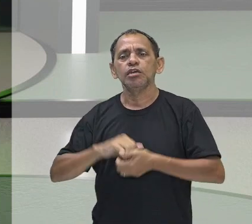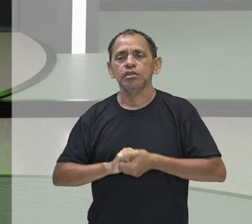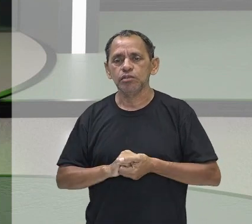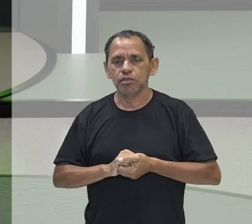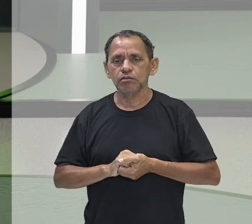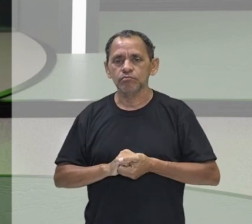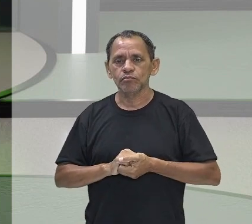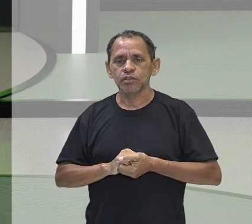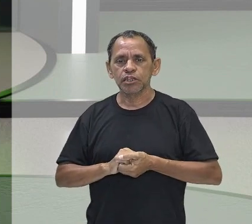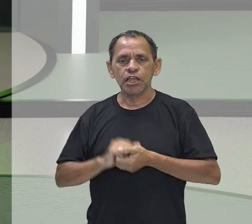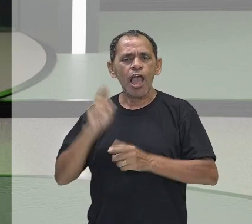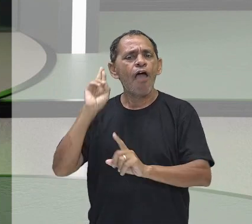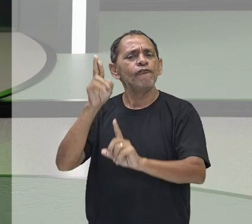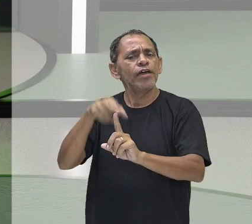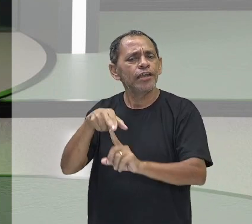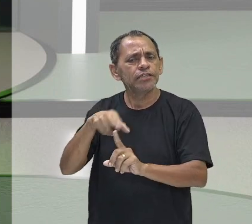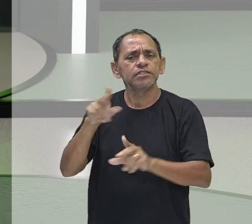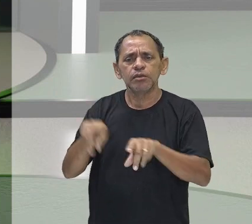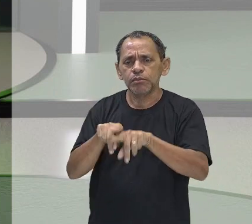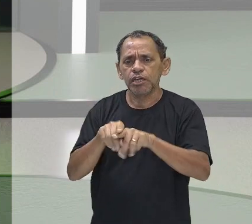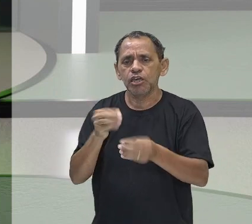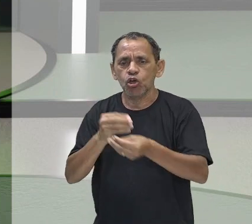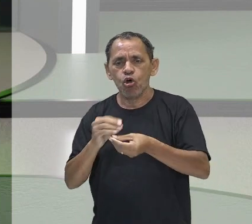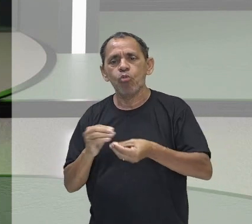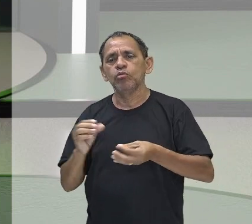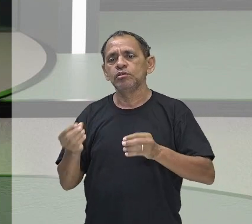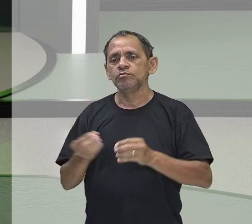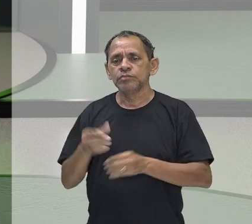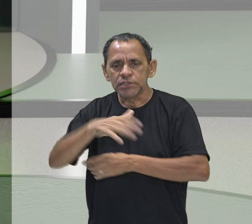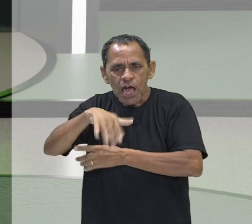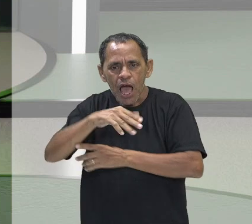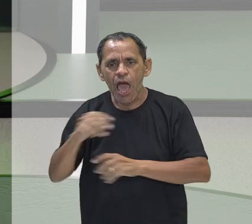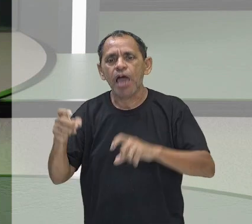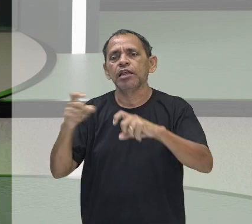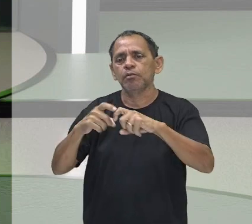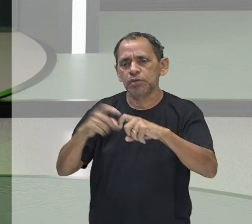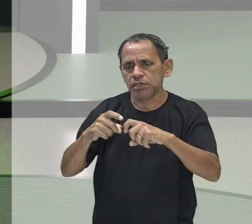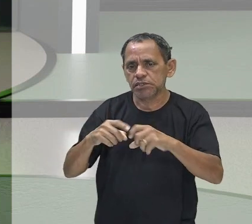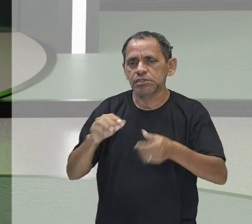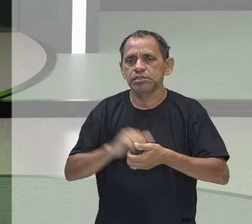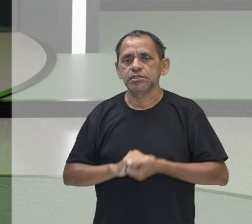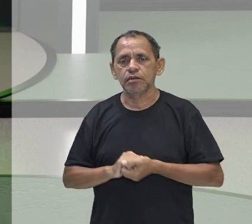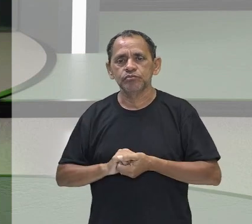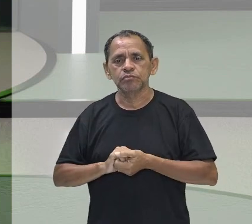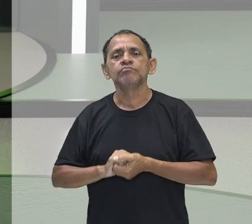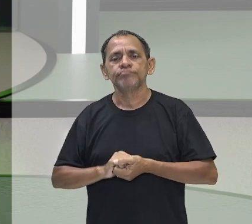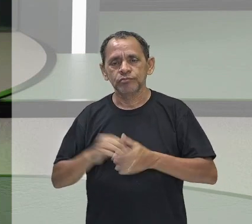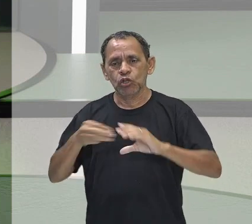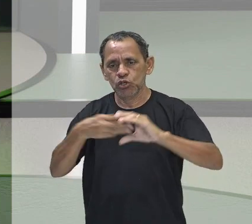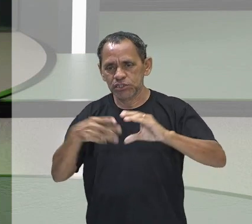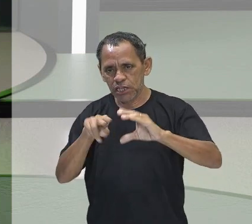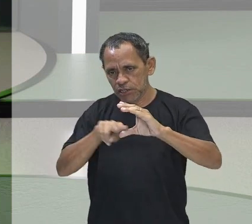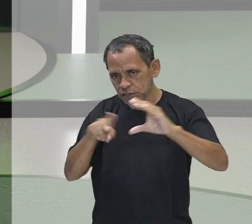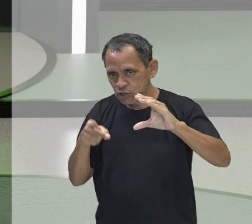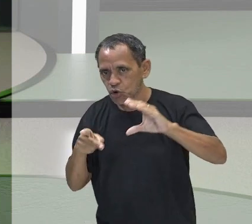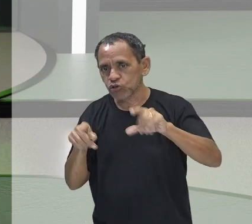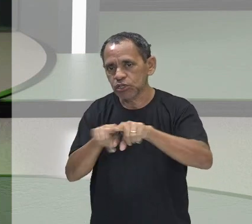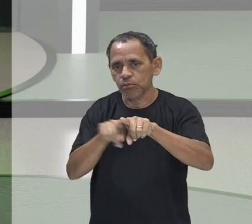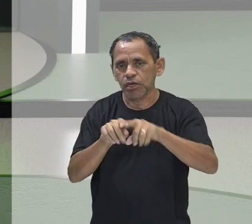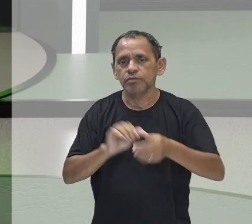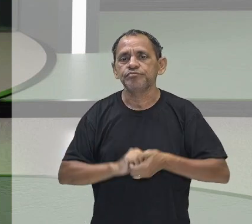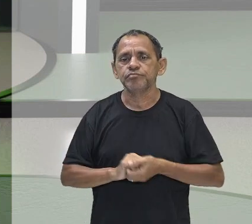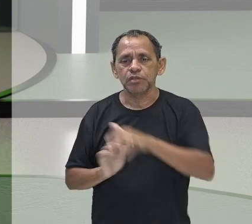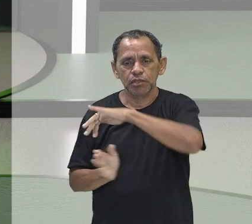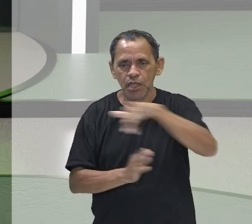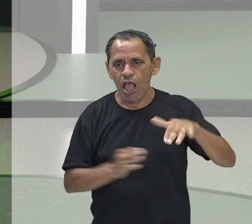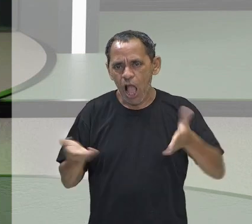biomedicina dentro dessas técnicas da célula-tronco. Então, aí não para a novidade. Vou puxar um pouquinho